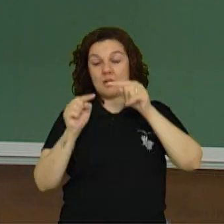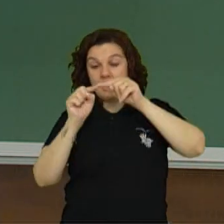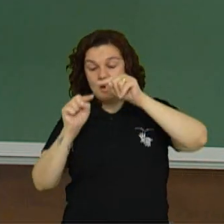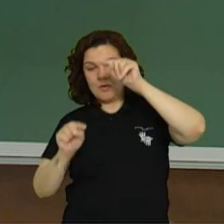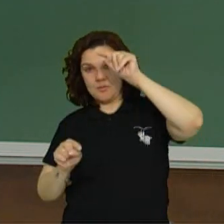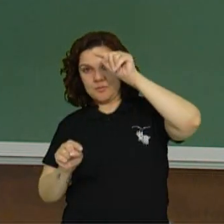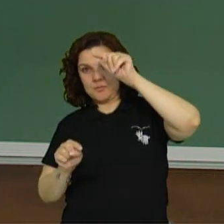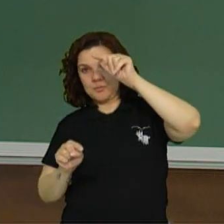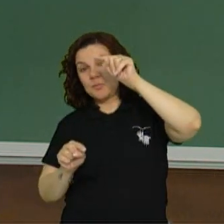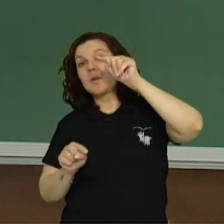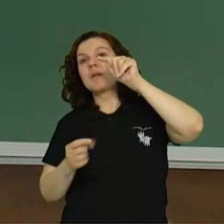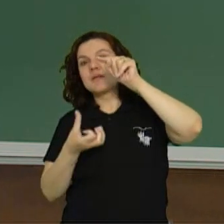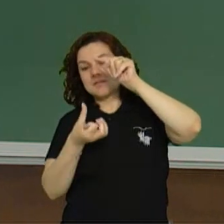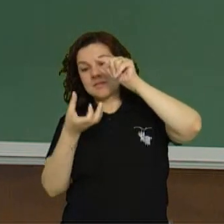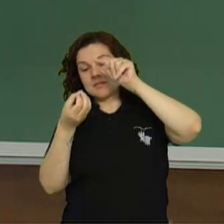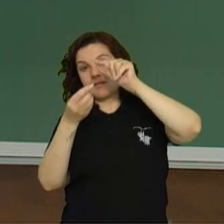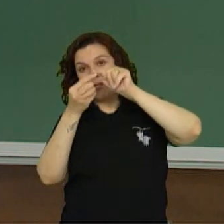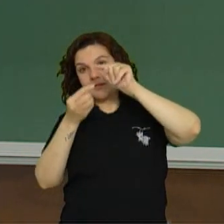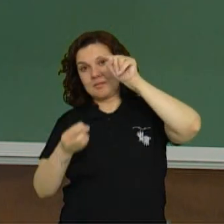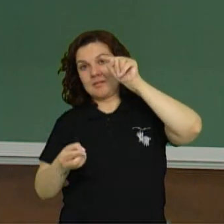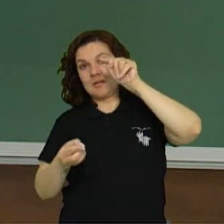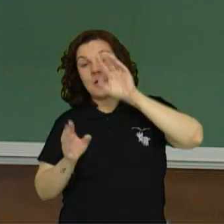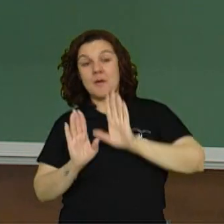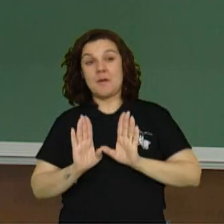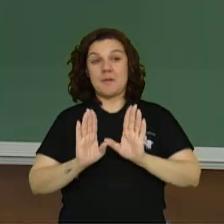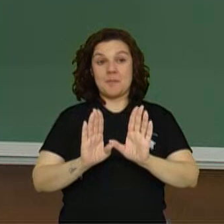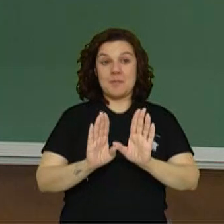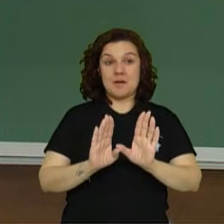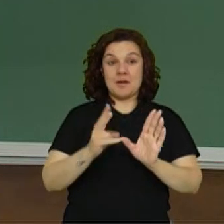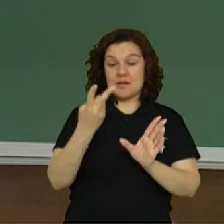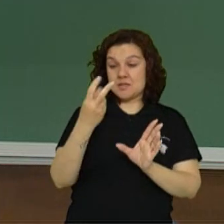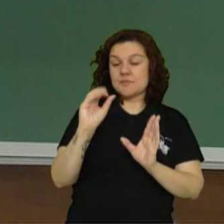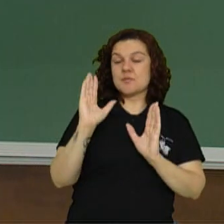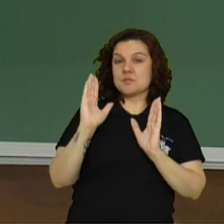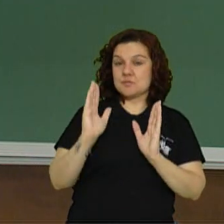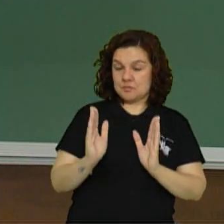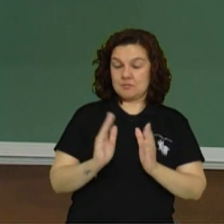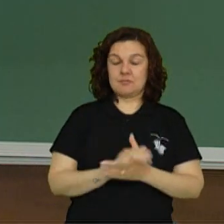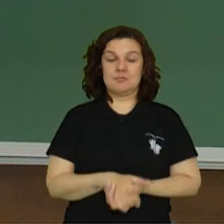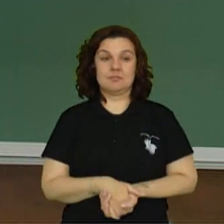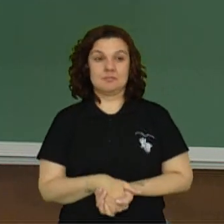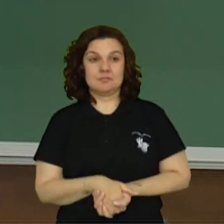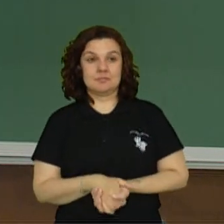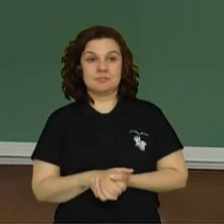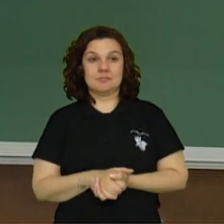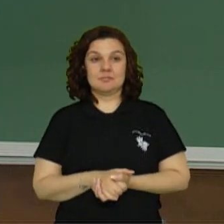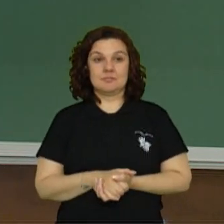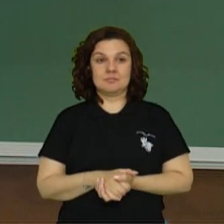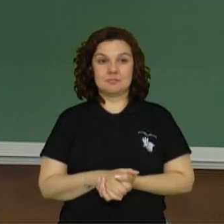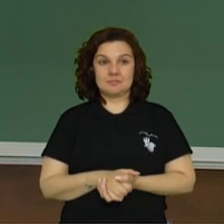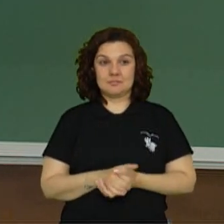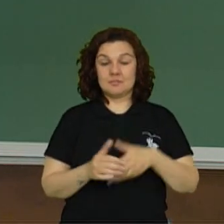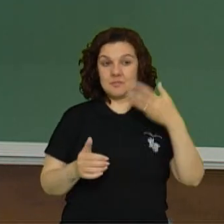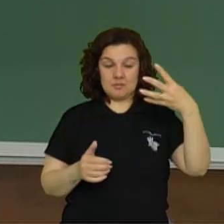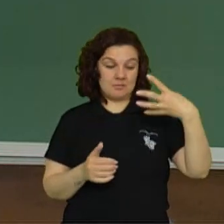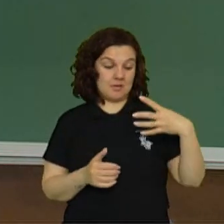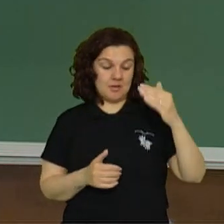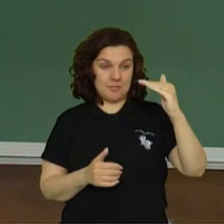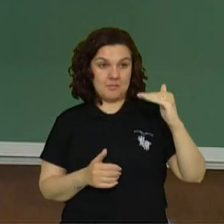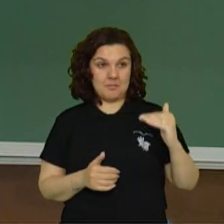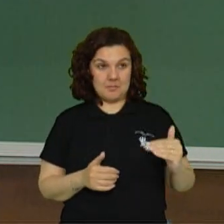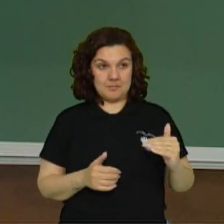altura da placa é 60, só que 20 já está ocupado aqui, na circunferência. Então sobra para a